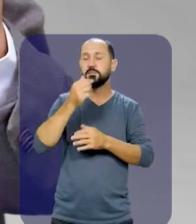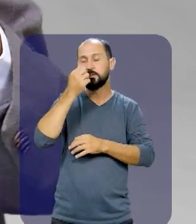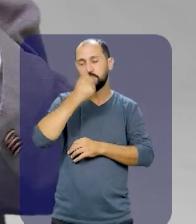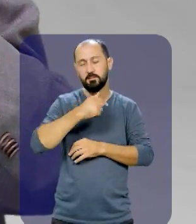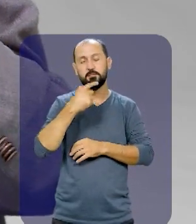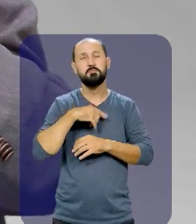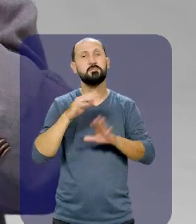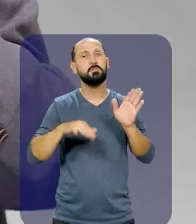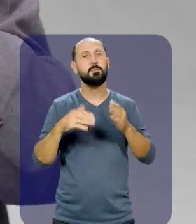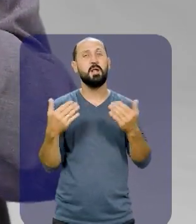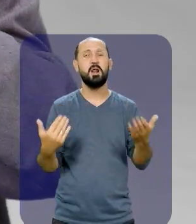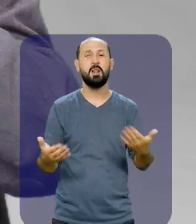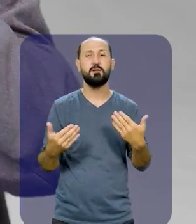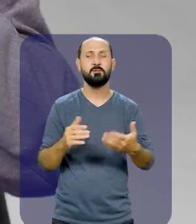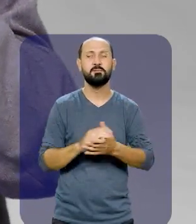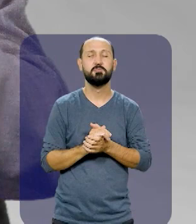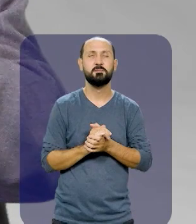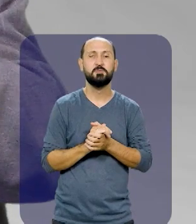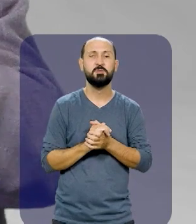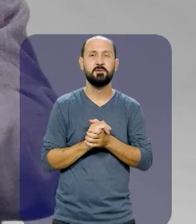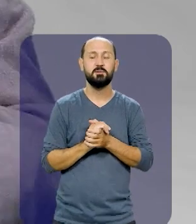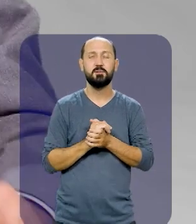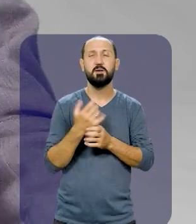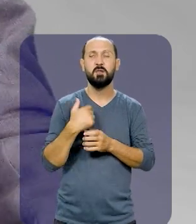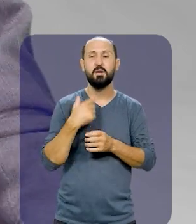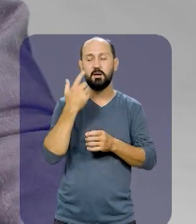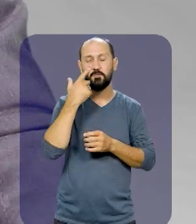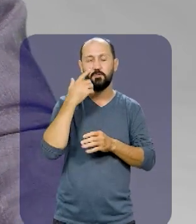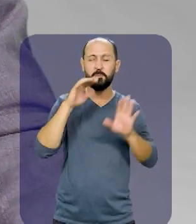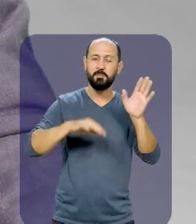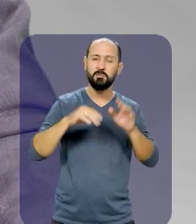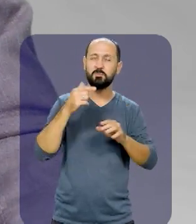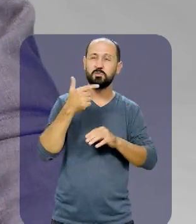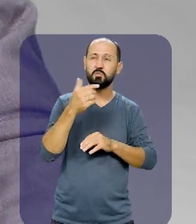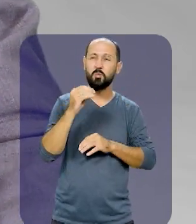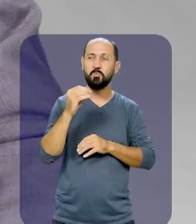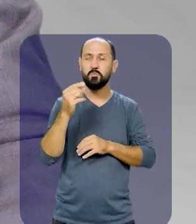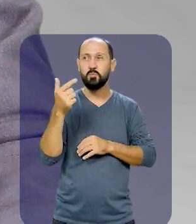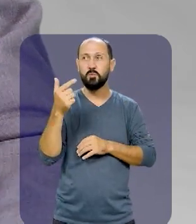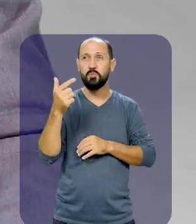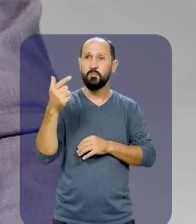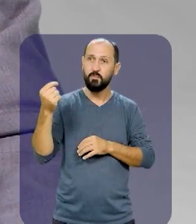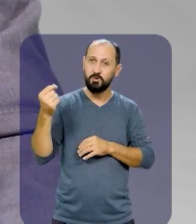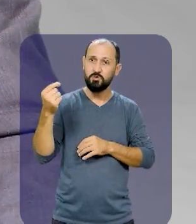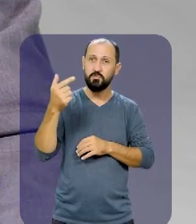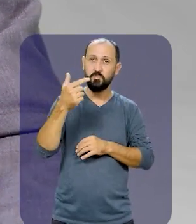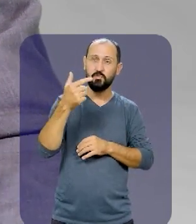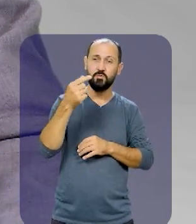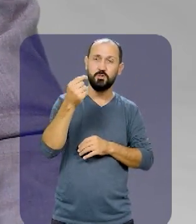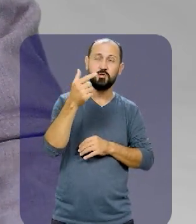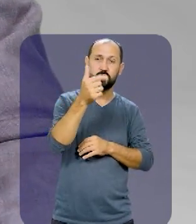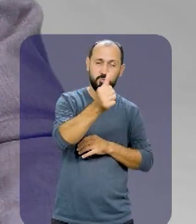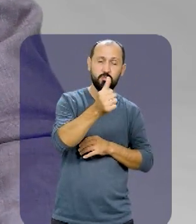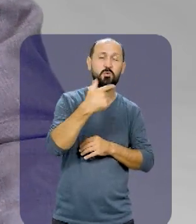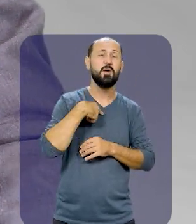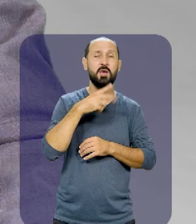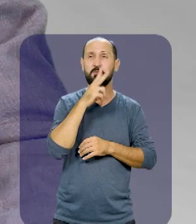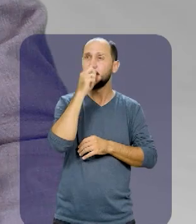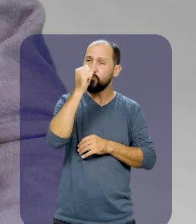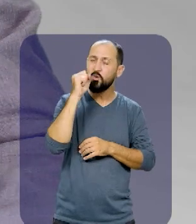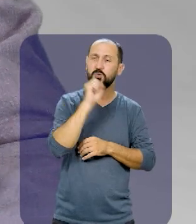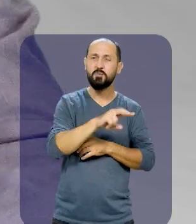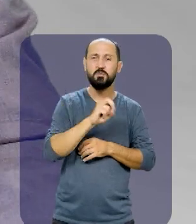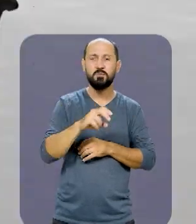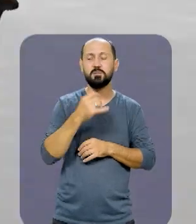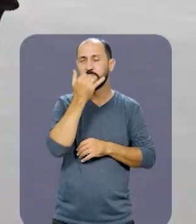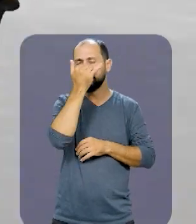são quadros mais leves. O pico da pandemia foi 2020 e 2021. O vírus era muito agressivo